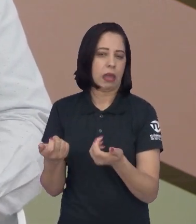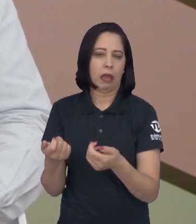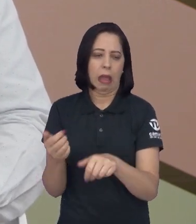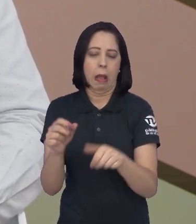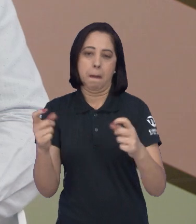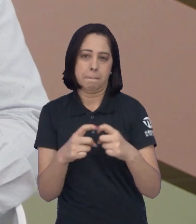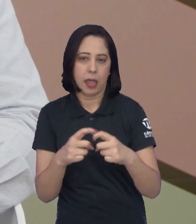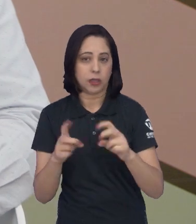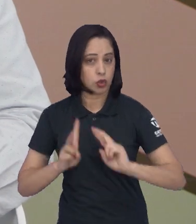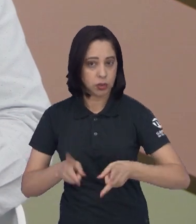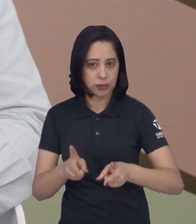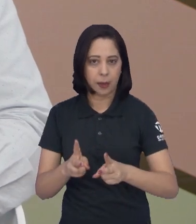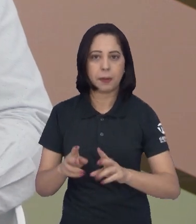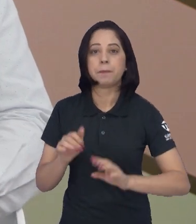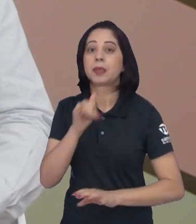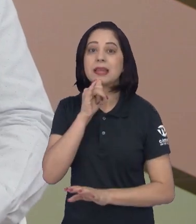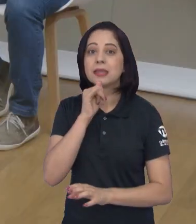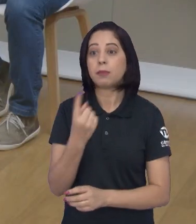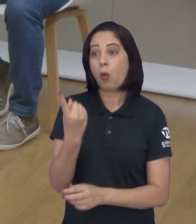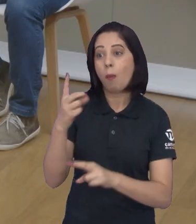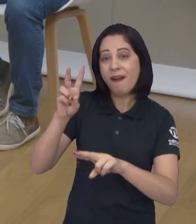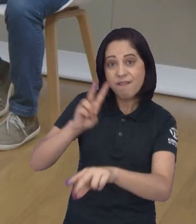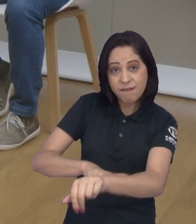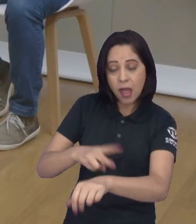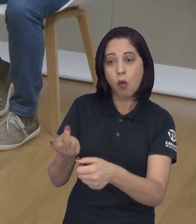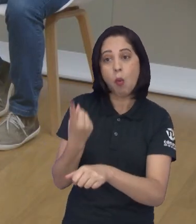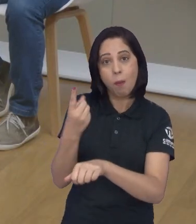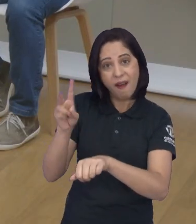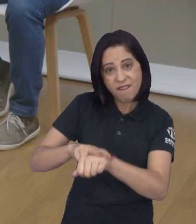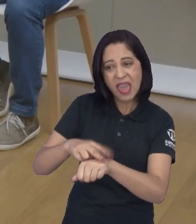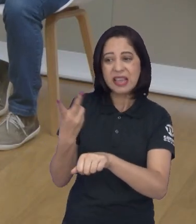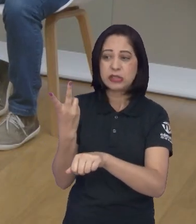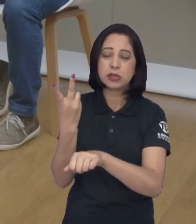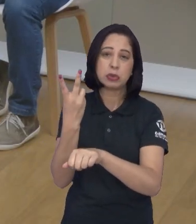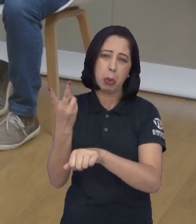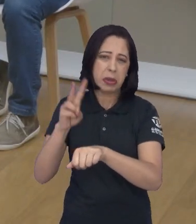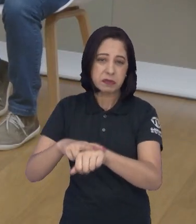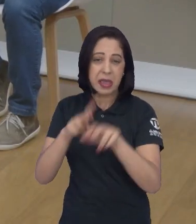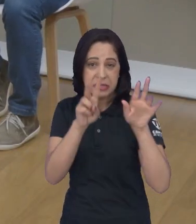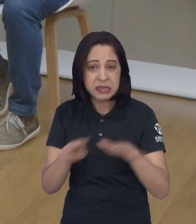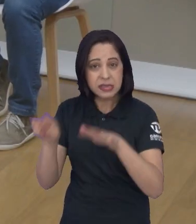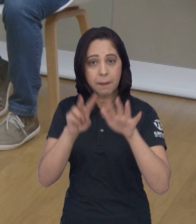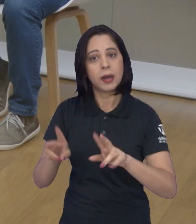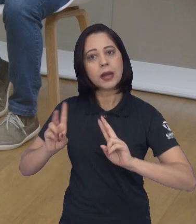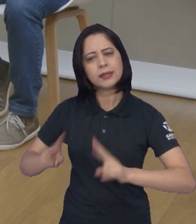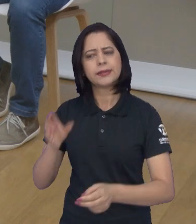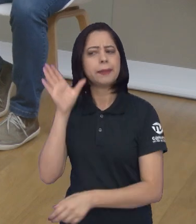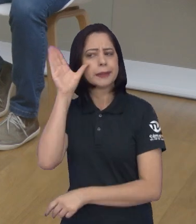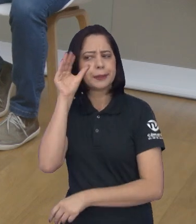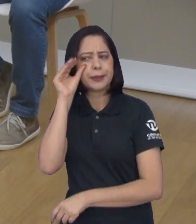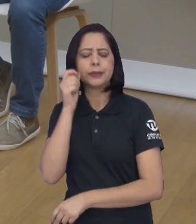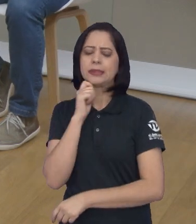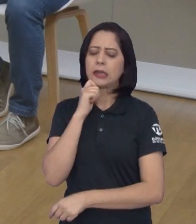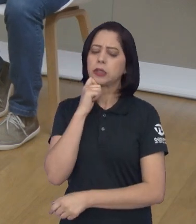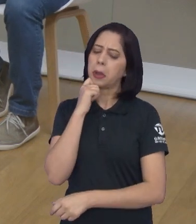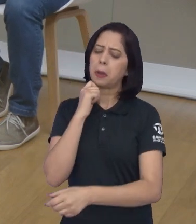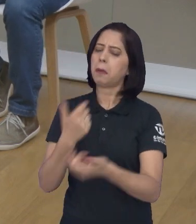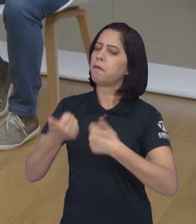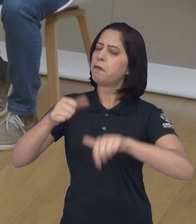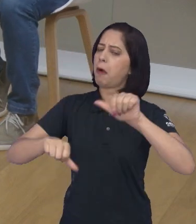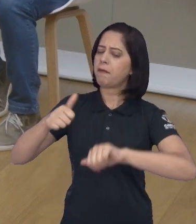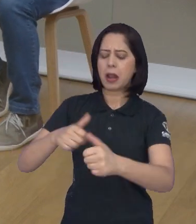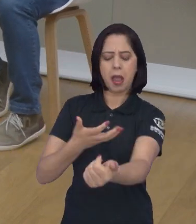para você uma vez por semana duas vezes por mês dá uma olhadinha ter a curiosidade de dar uma olhada como como está sua pressão